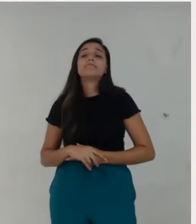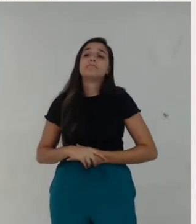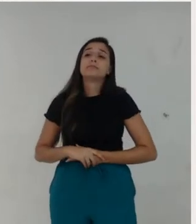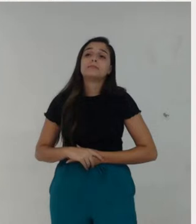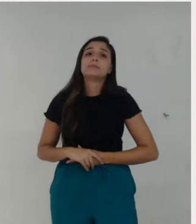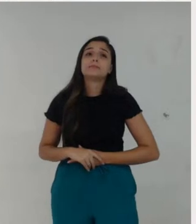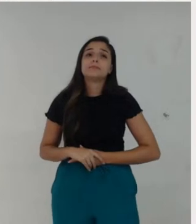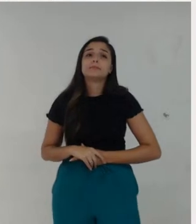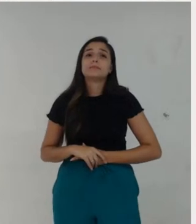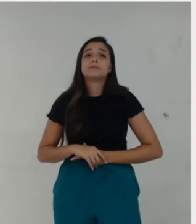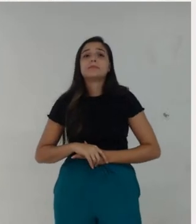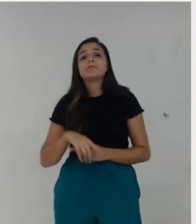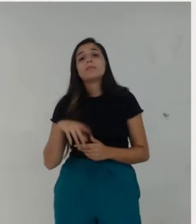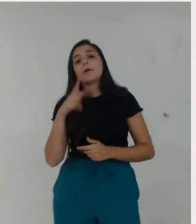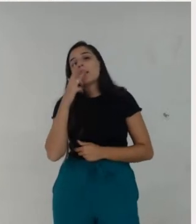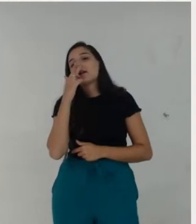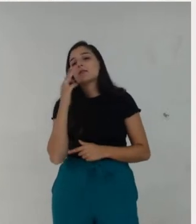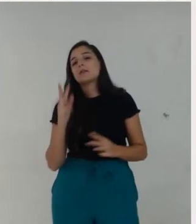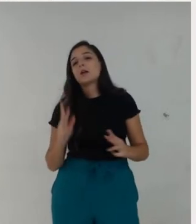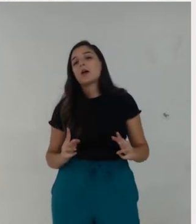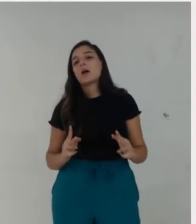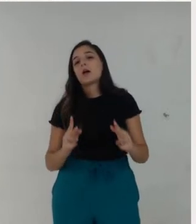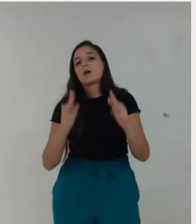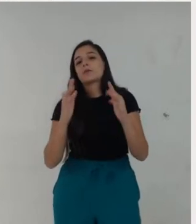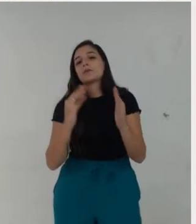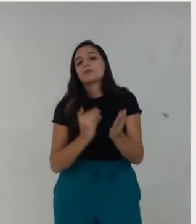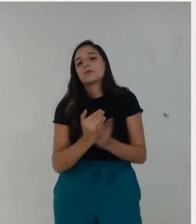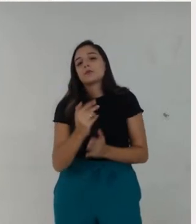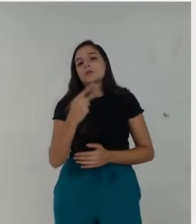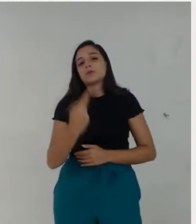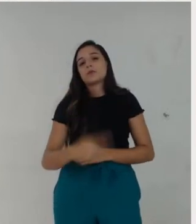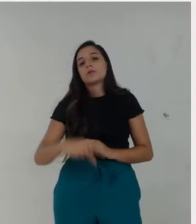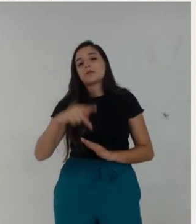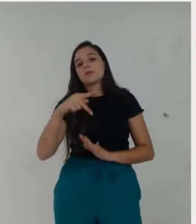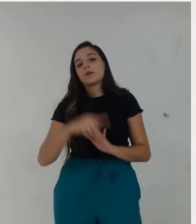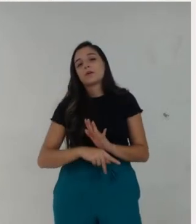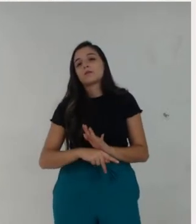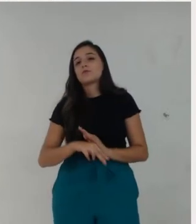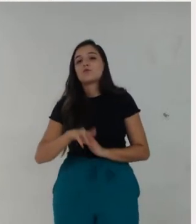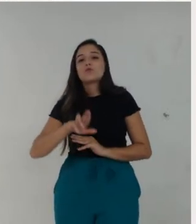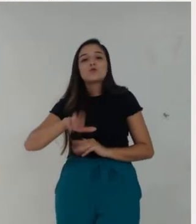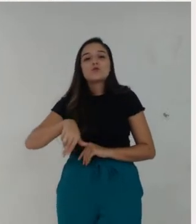um momento inicial do projeto, né? Mas nunca foi um objetivo, né?